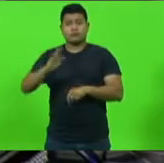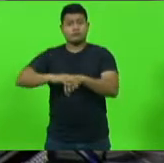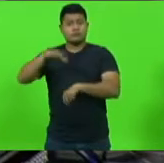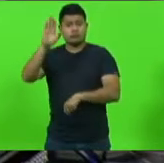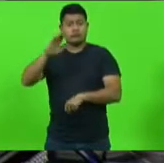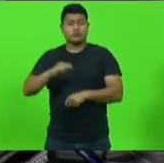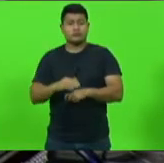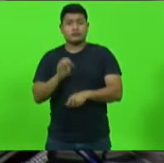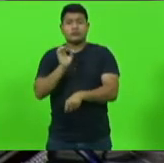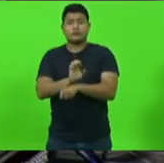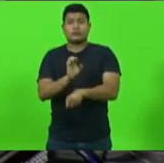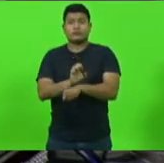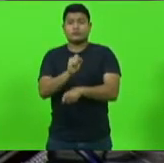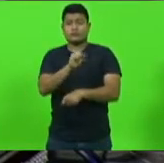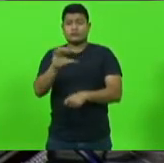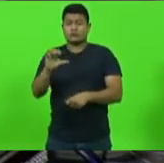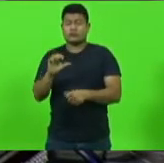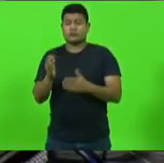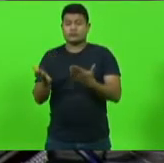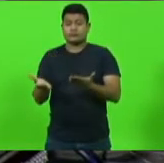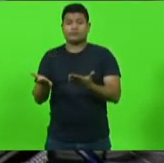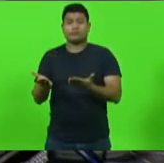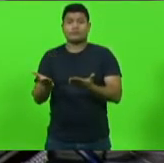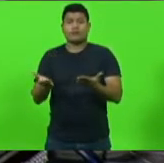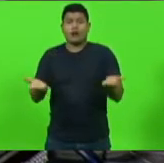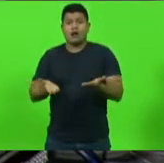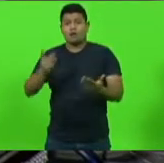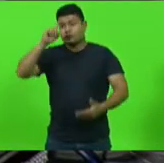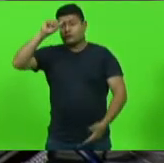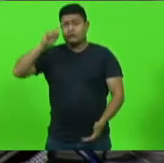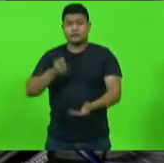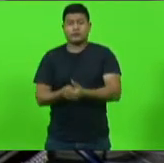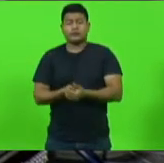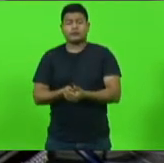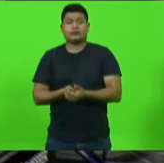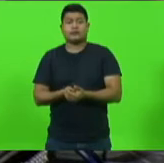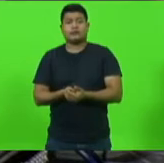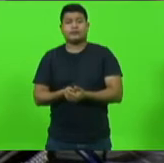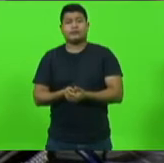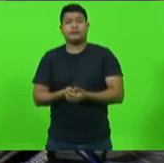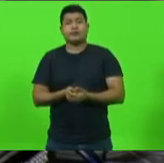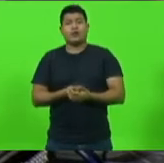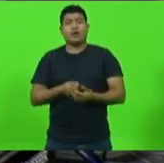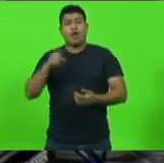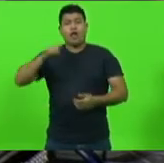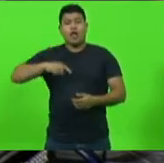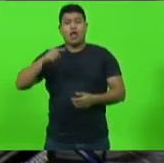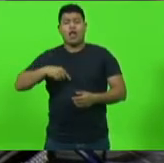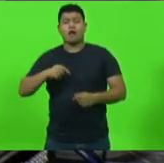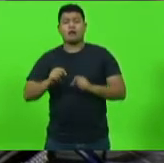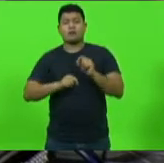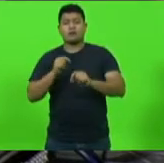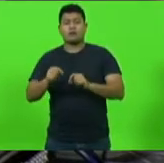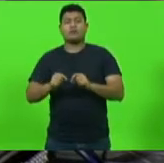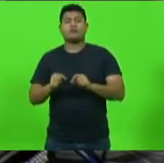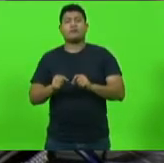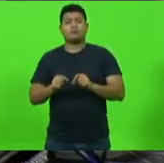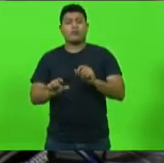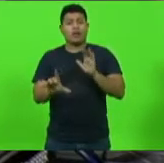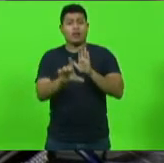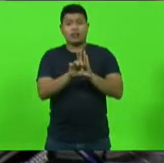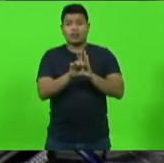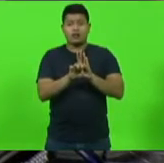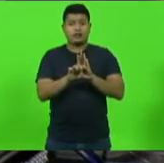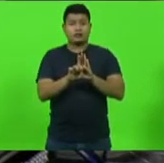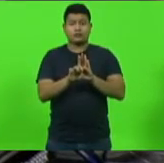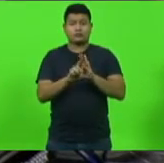Santa Catarina, nesse ato, deputada Ada, o que ele está fazendo é regularizar uma situação, porque ele vem